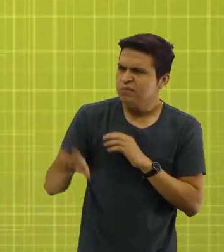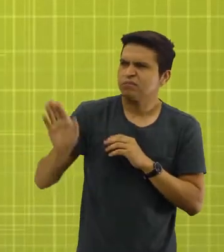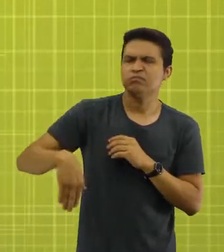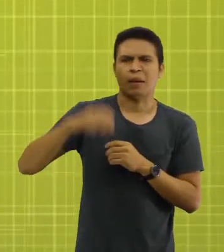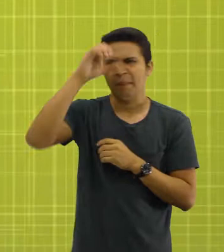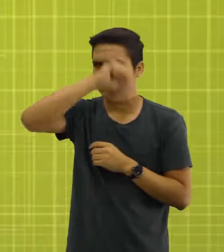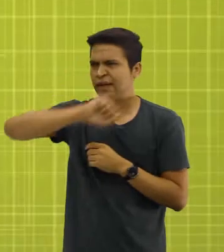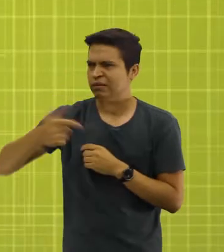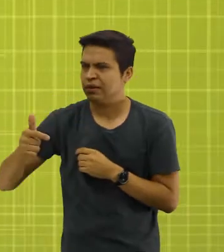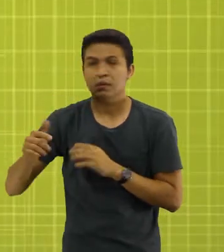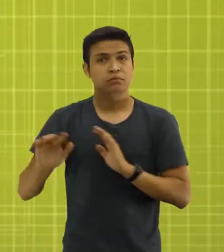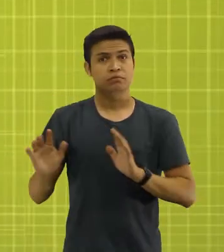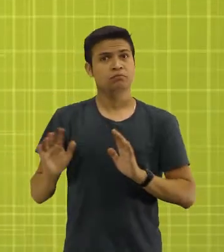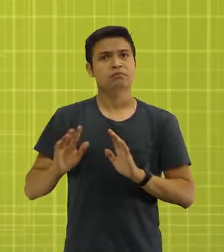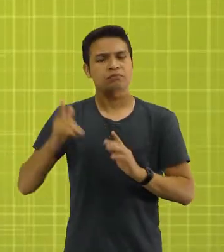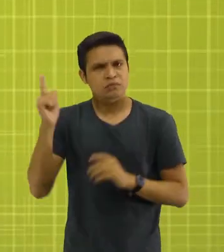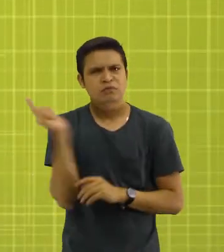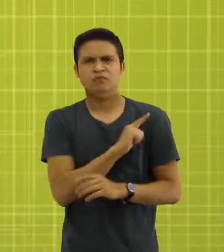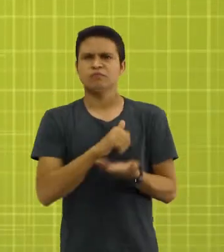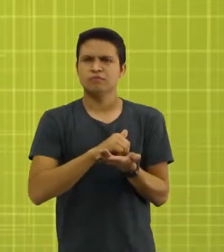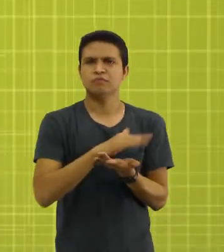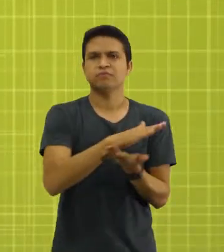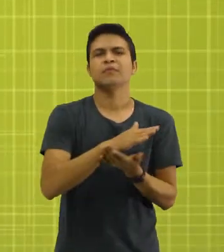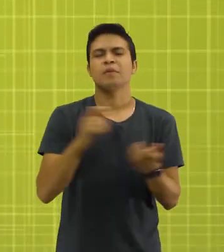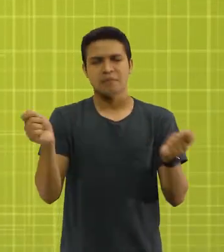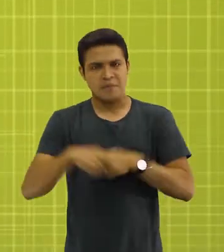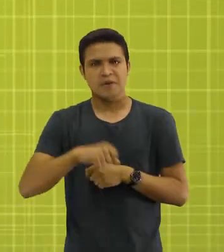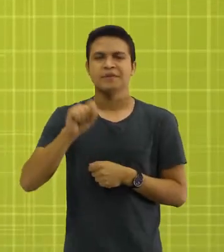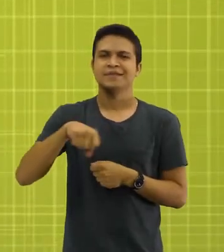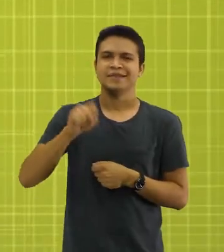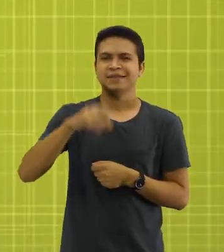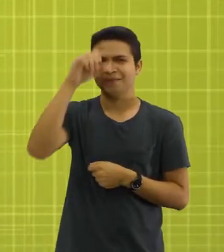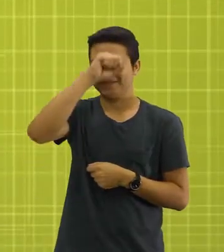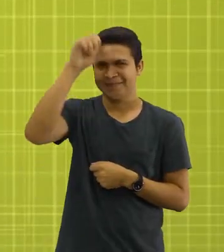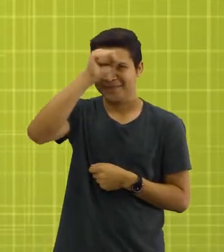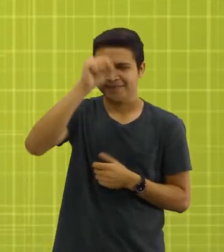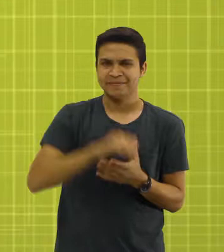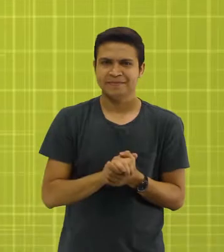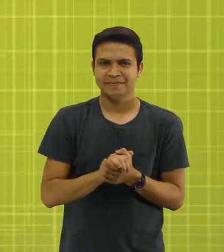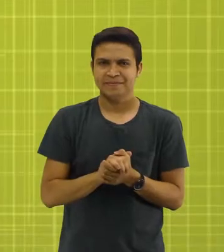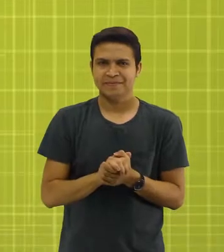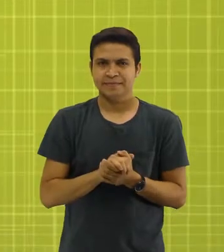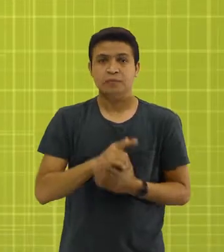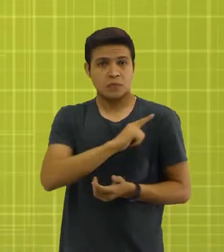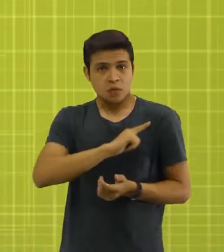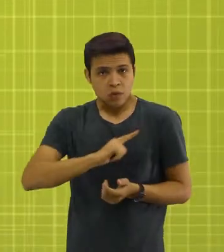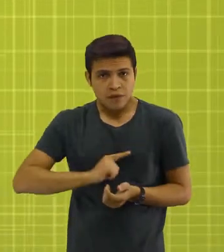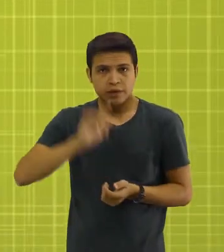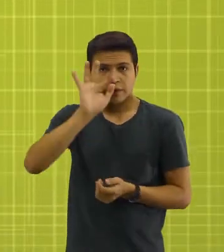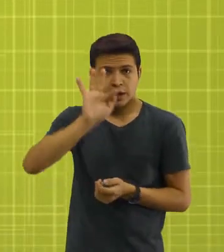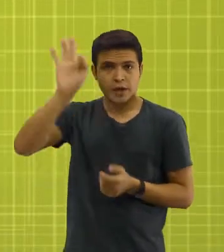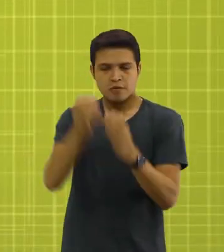distância não possuem controle de aprendizado e não têm regulamentação adequada. O governo federal criou